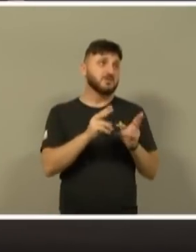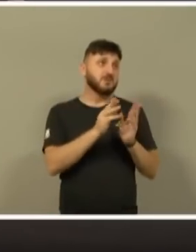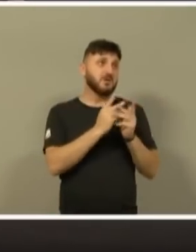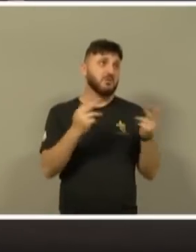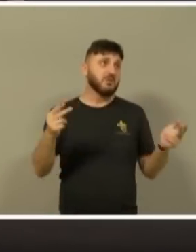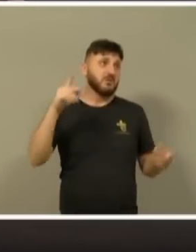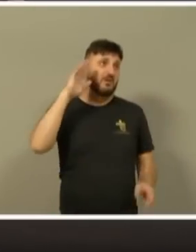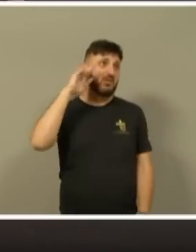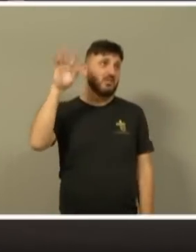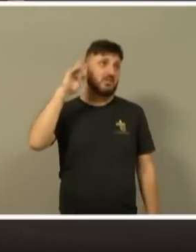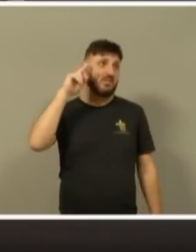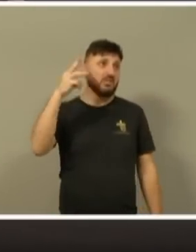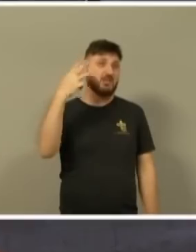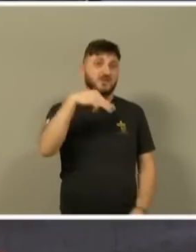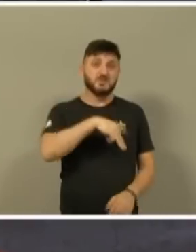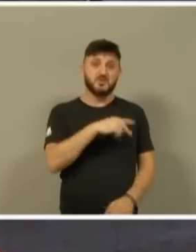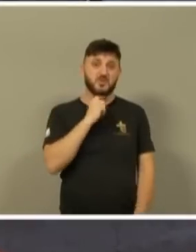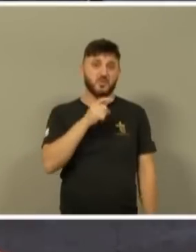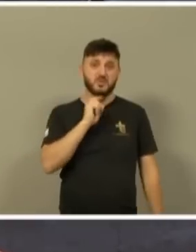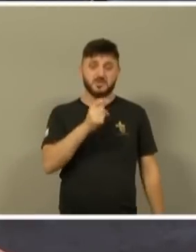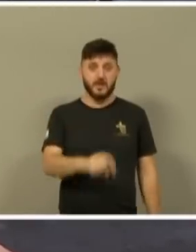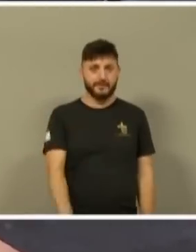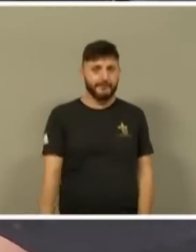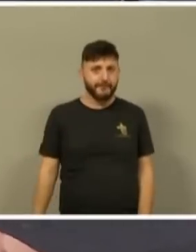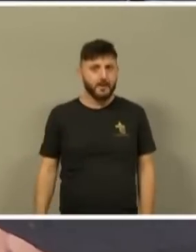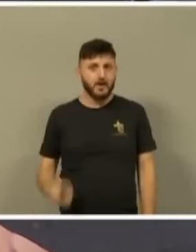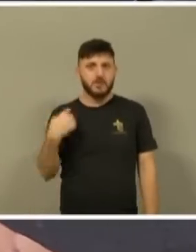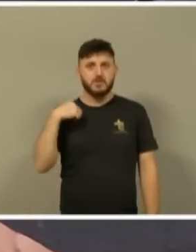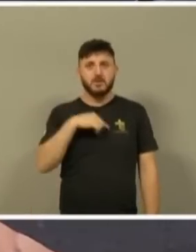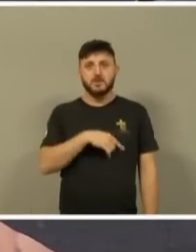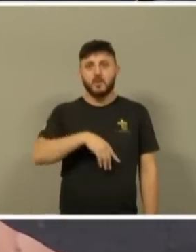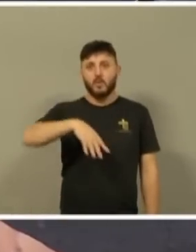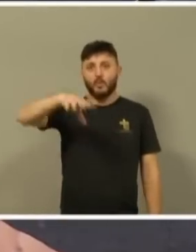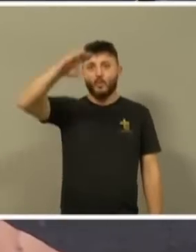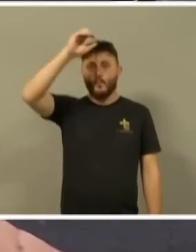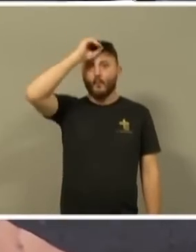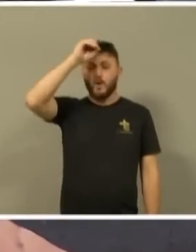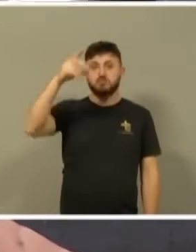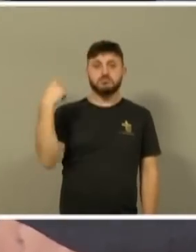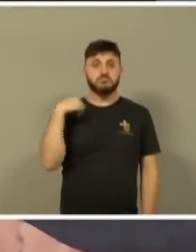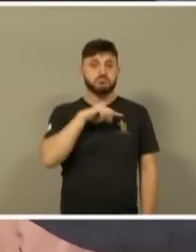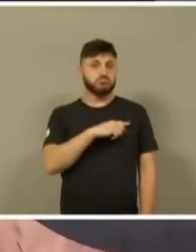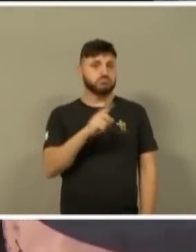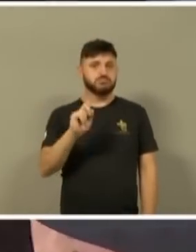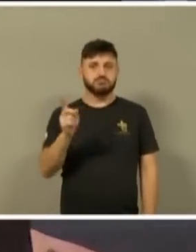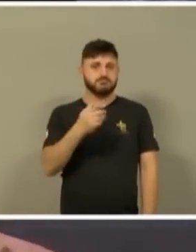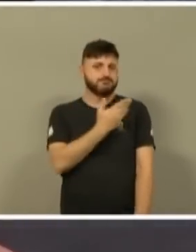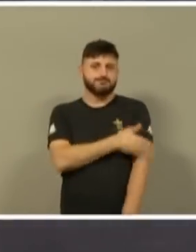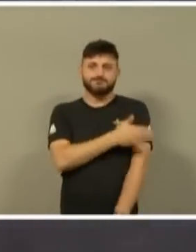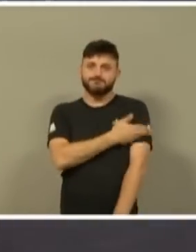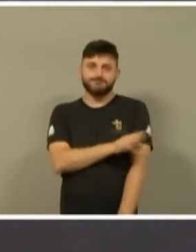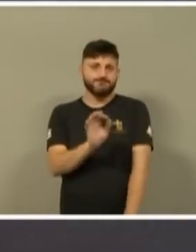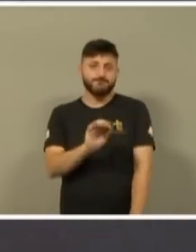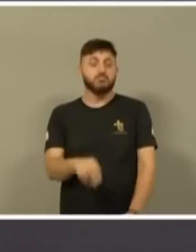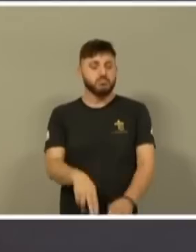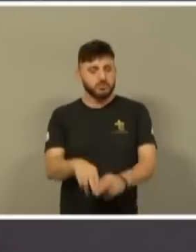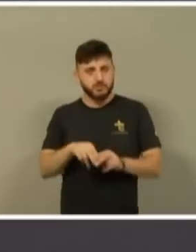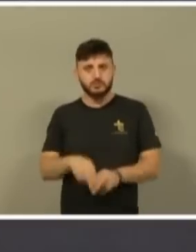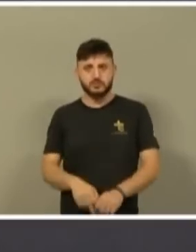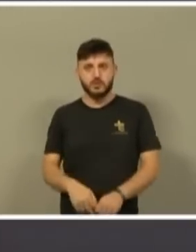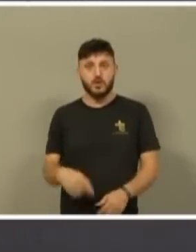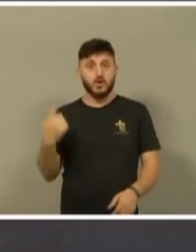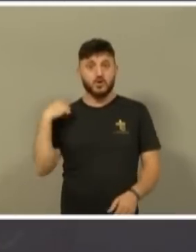na mente, nós somos divagamos demais, porque nós não nos treinamos, porque